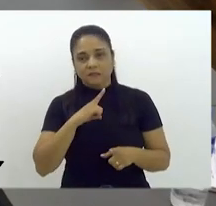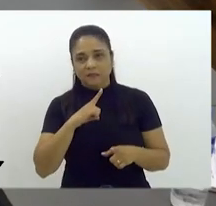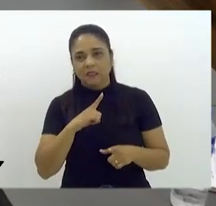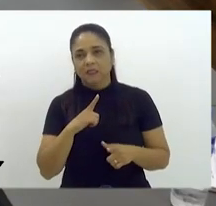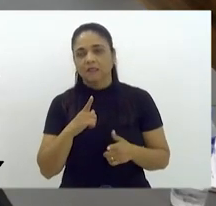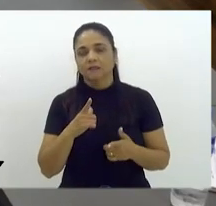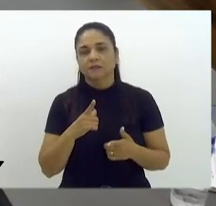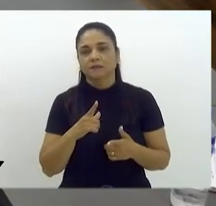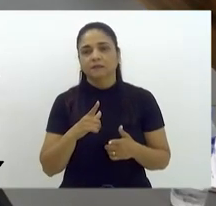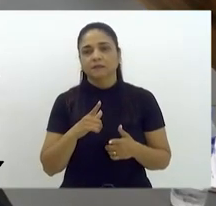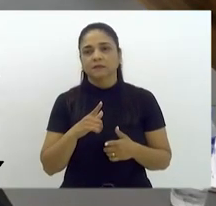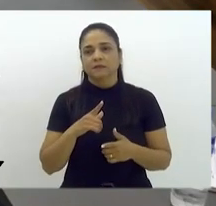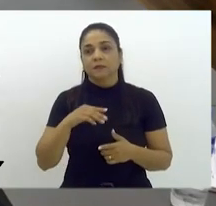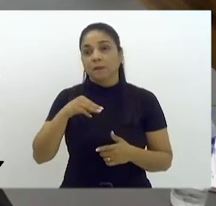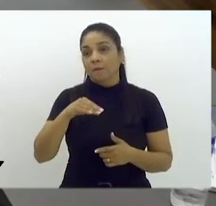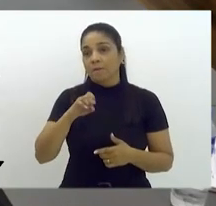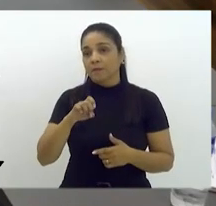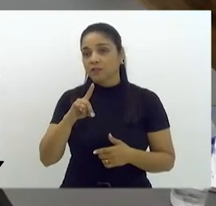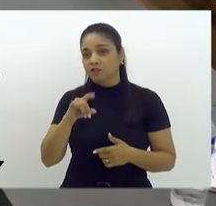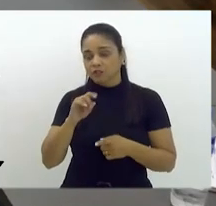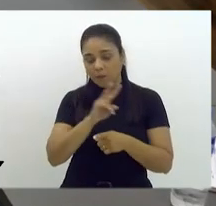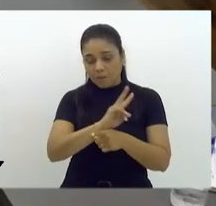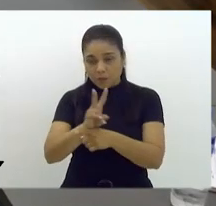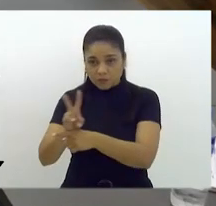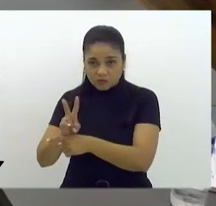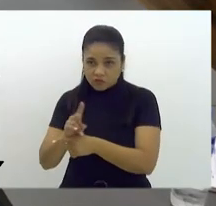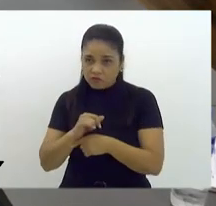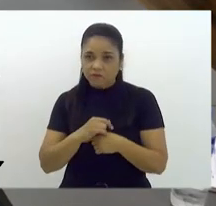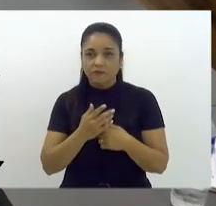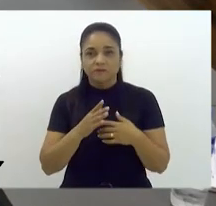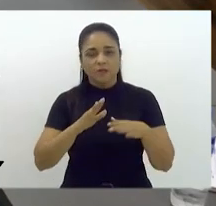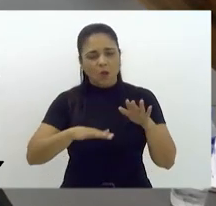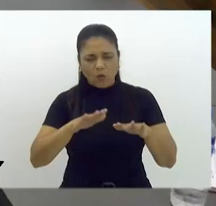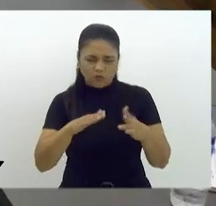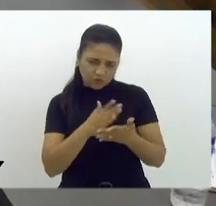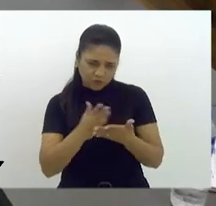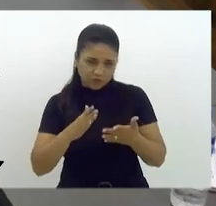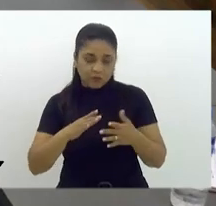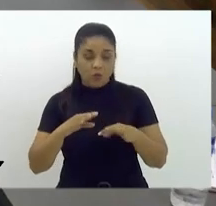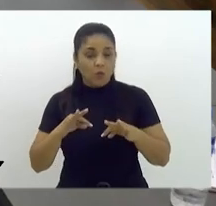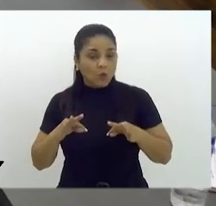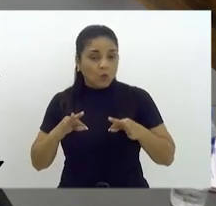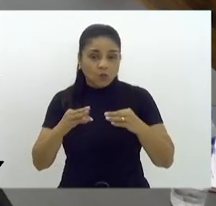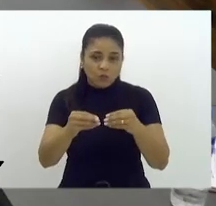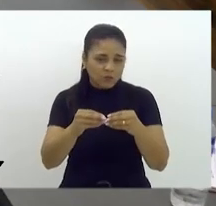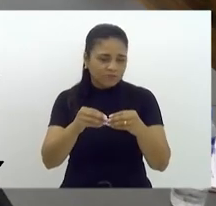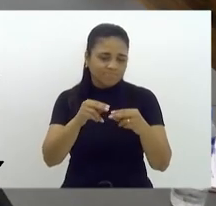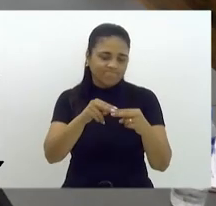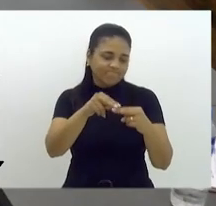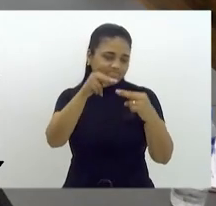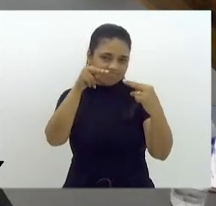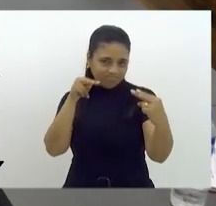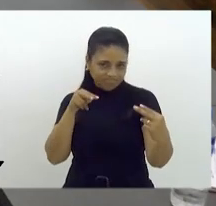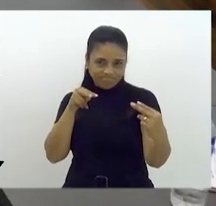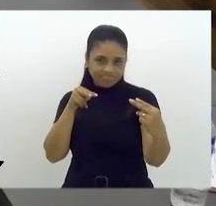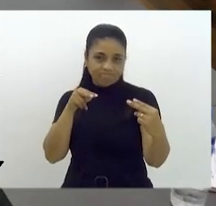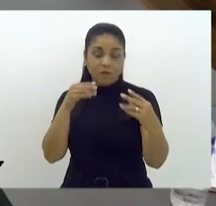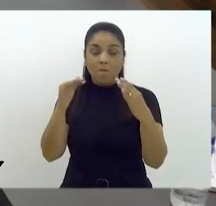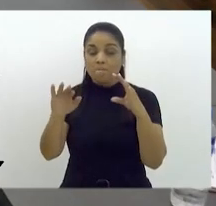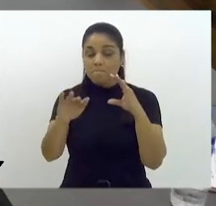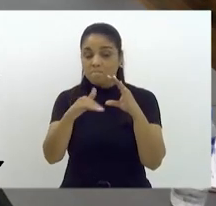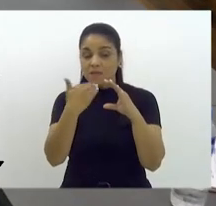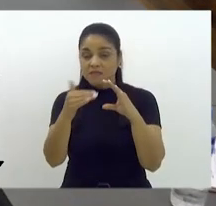não temos alguns né é enfim qualquer coisa que seja praticada no meio digital por exemplo mensagens enviadas